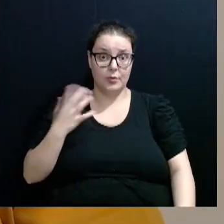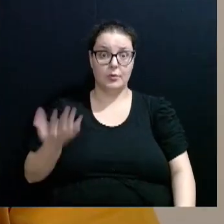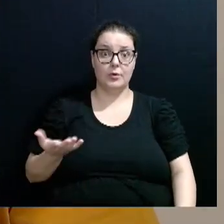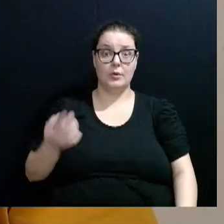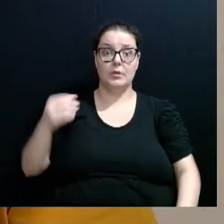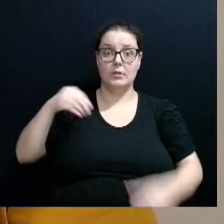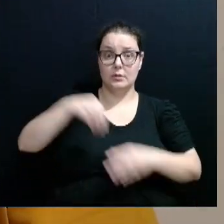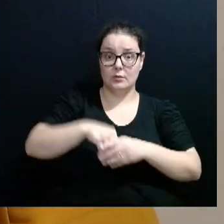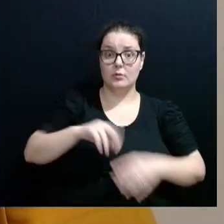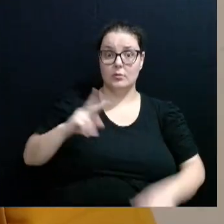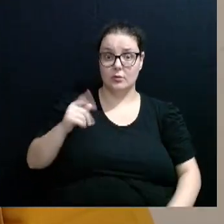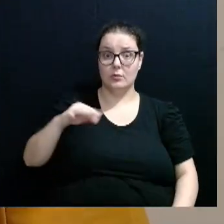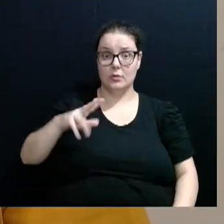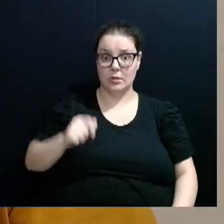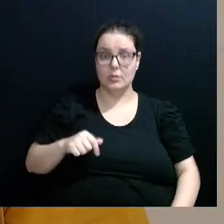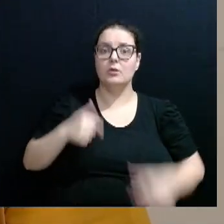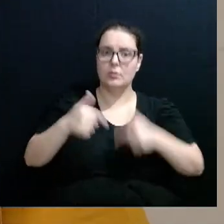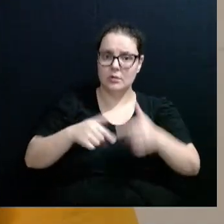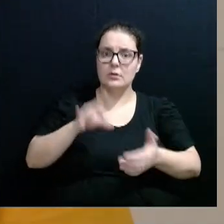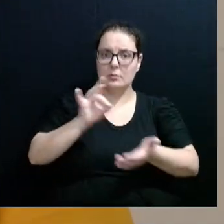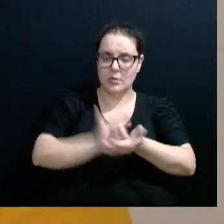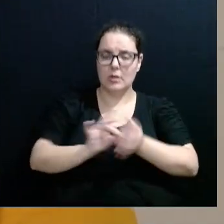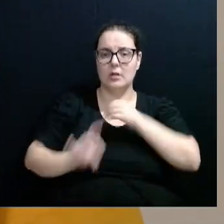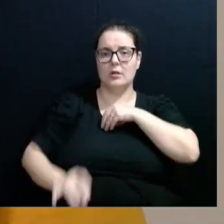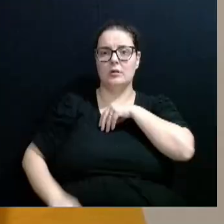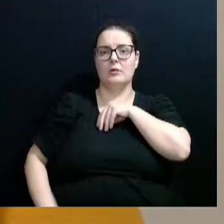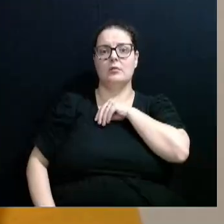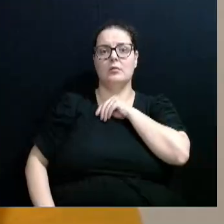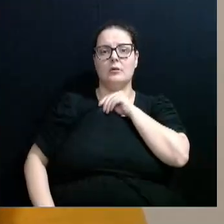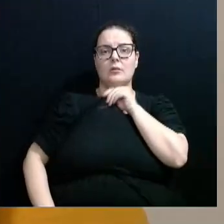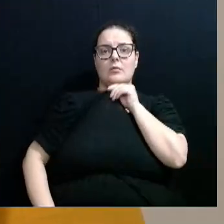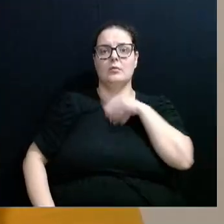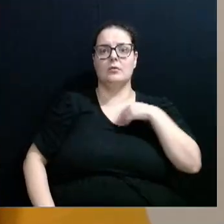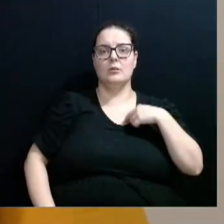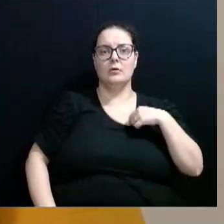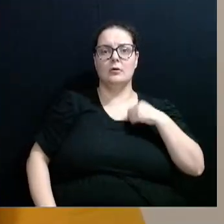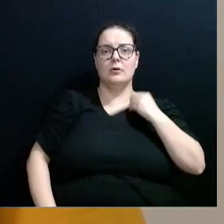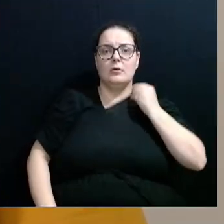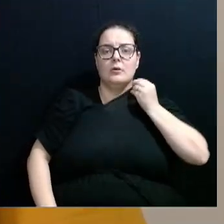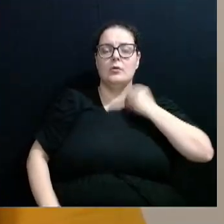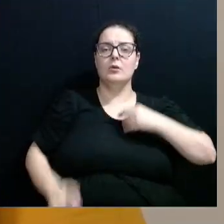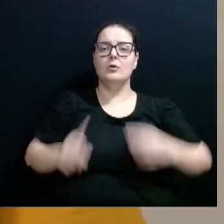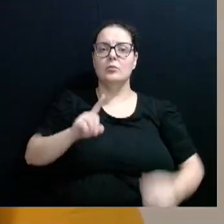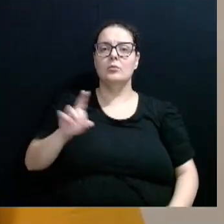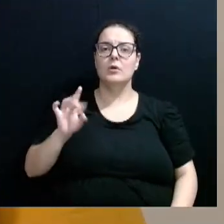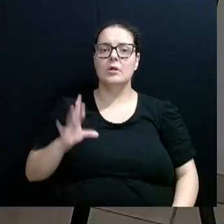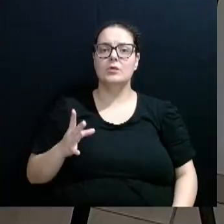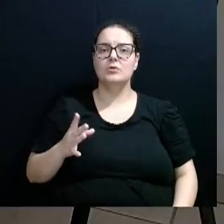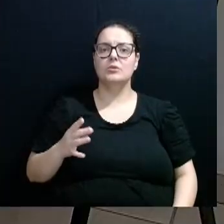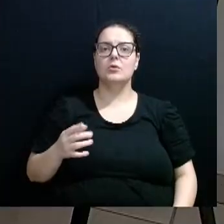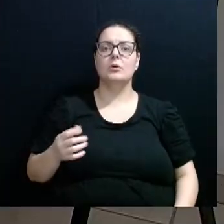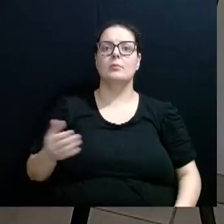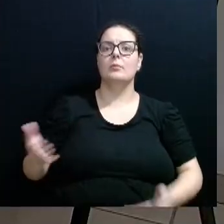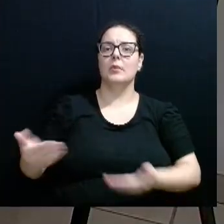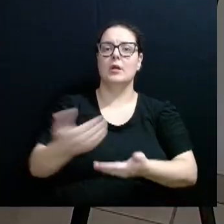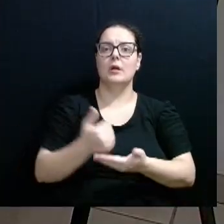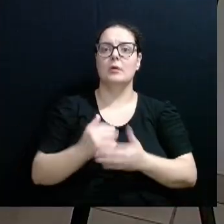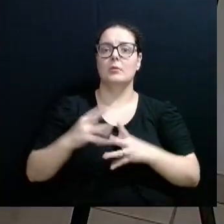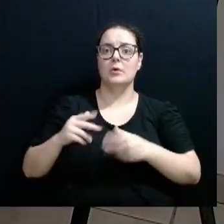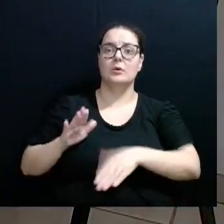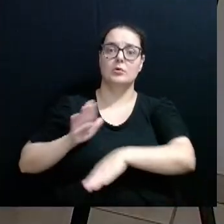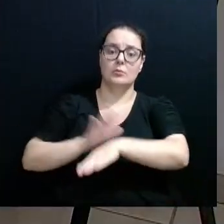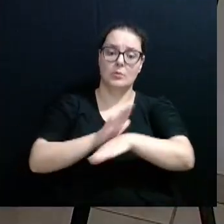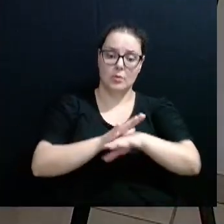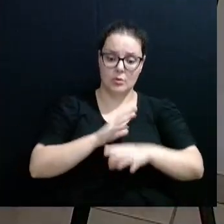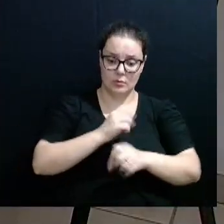mão na massa mesmo, né? Não é só adquirir coisas, mas é dar toda uma assistência completa. Sim, agora quando a gente